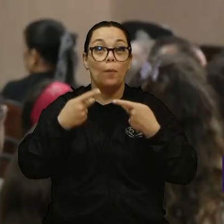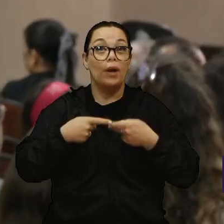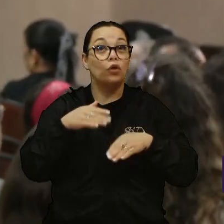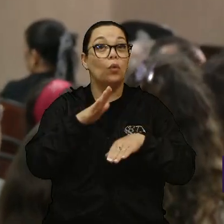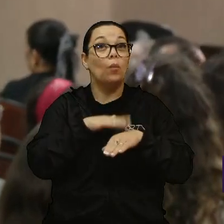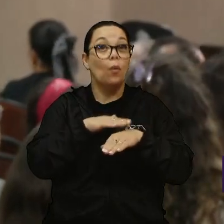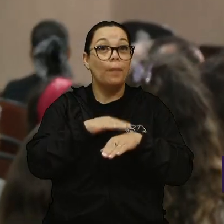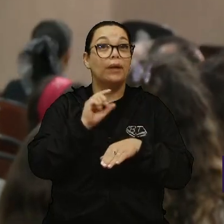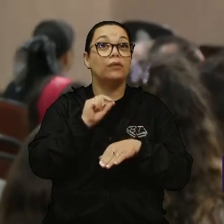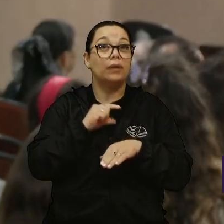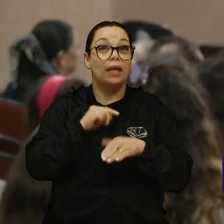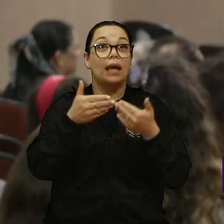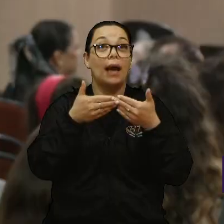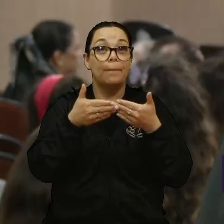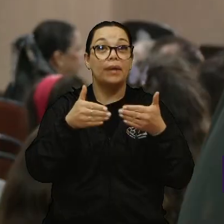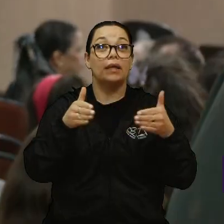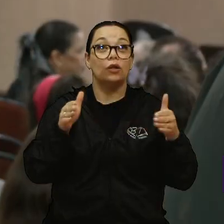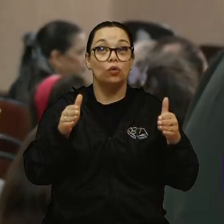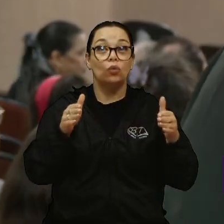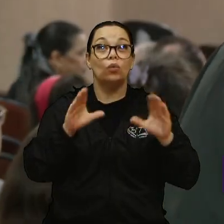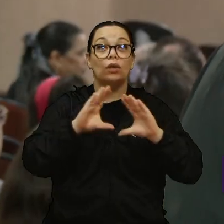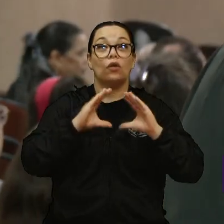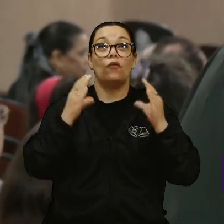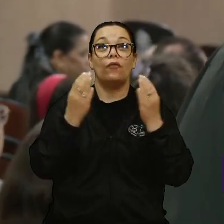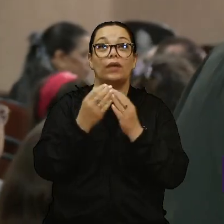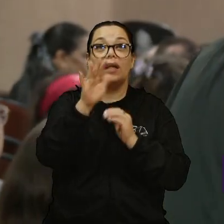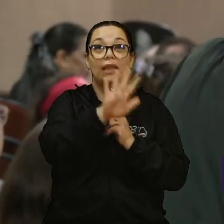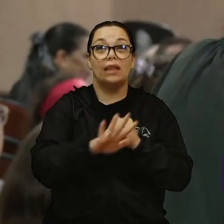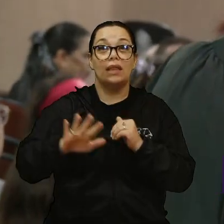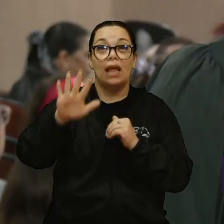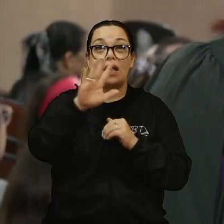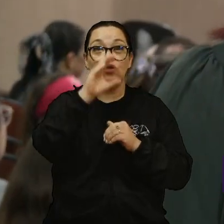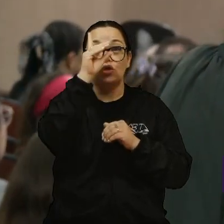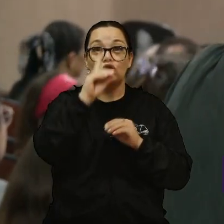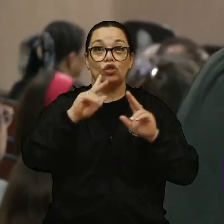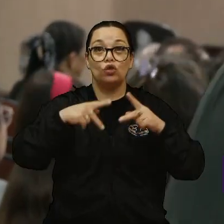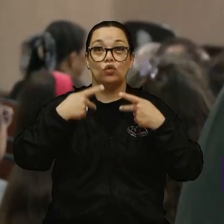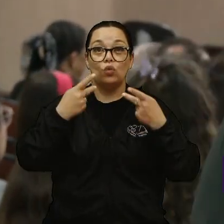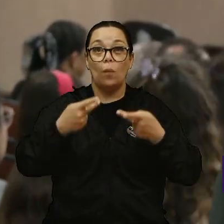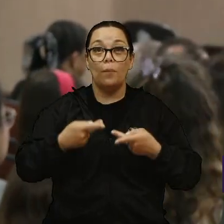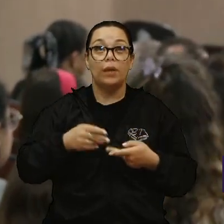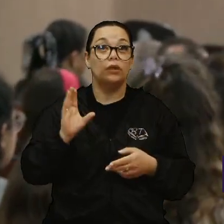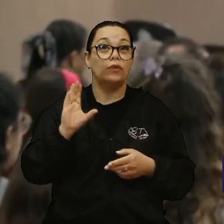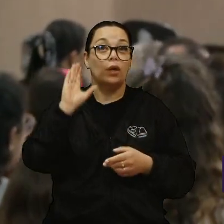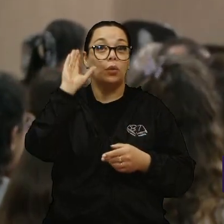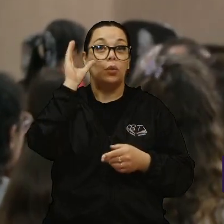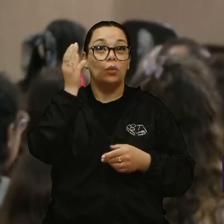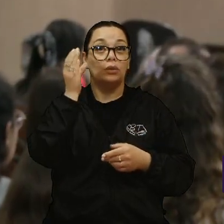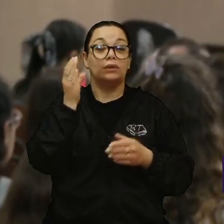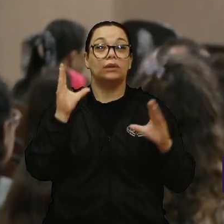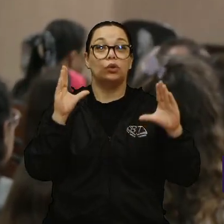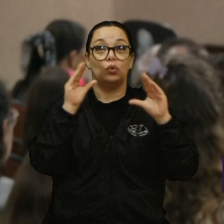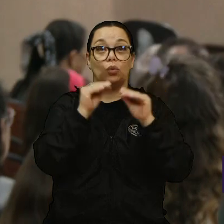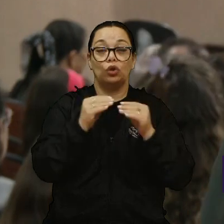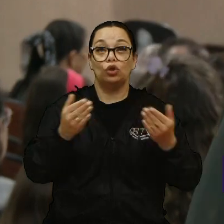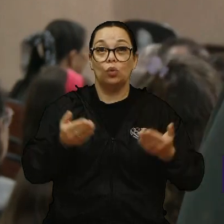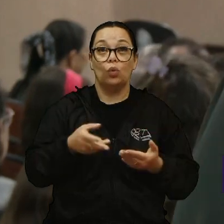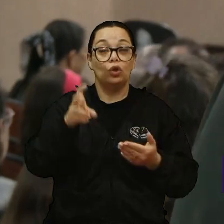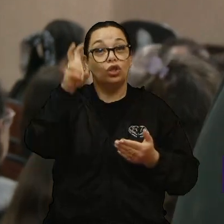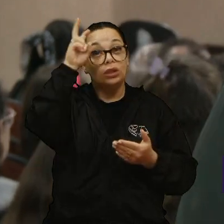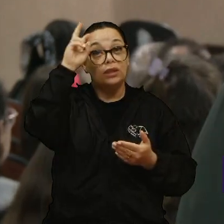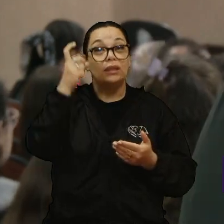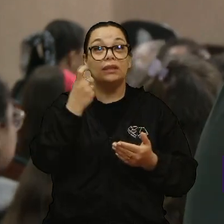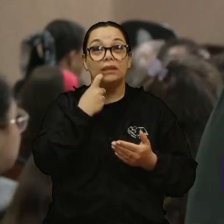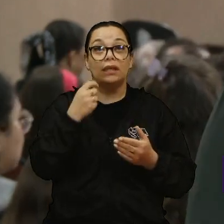está tendo a abertura da Conferência Nacional de Direitos Humanos, que vai acontecer essa noite, quinta e sexta em